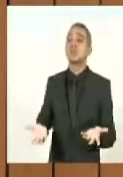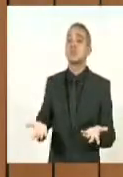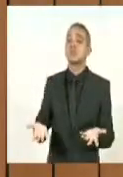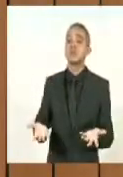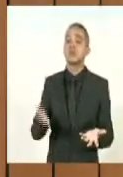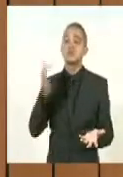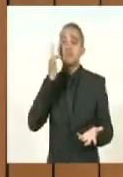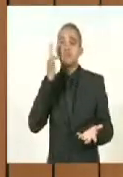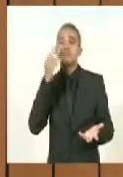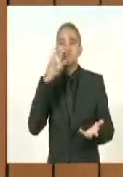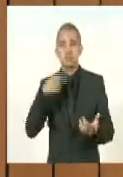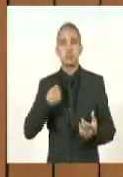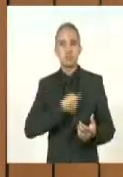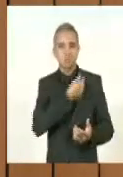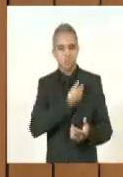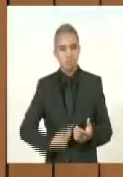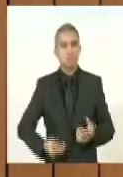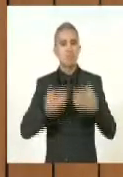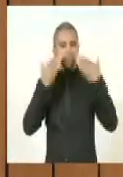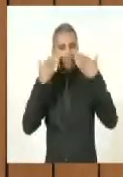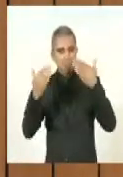governo ético e moral.